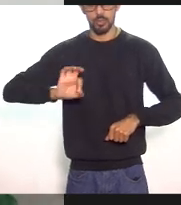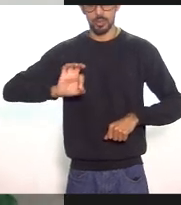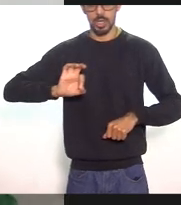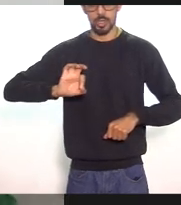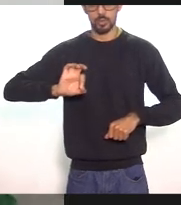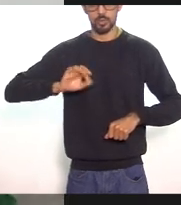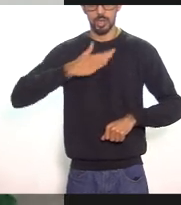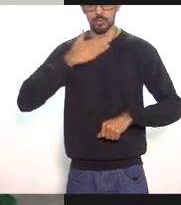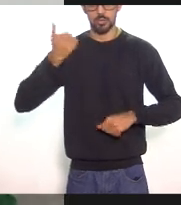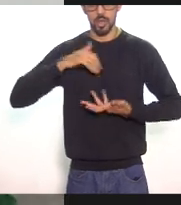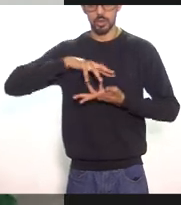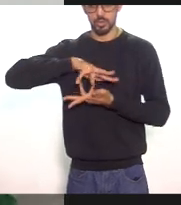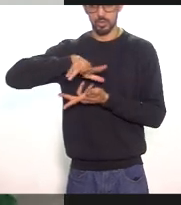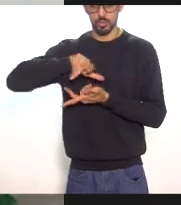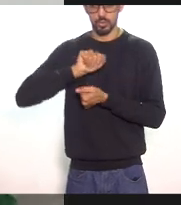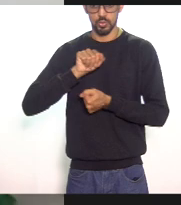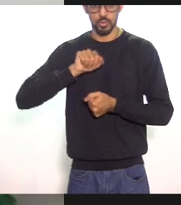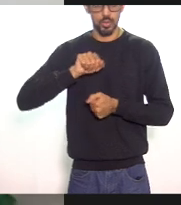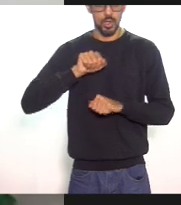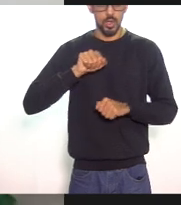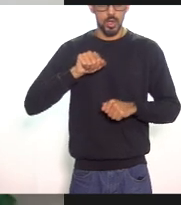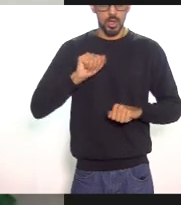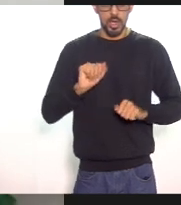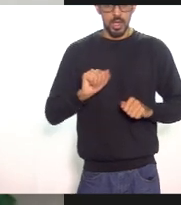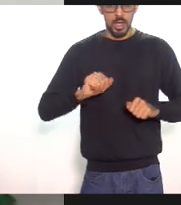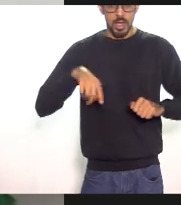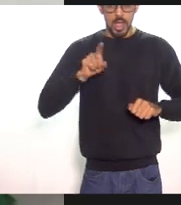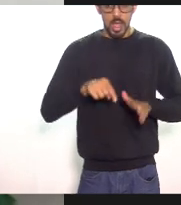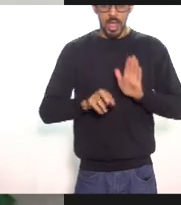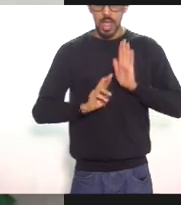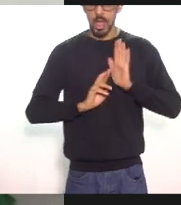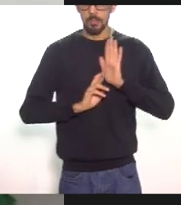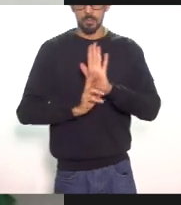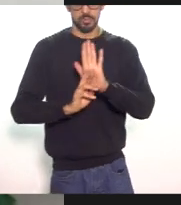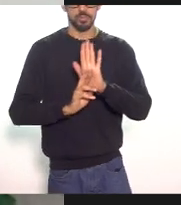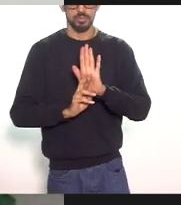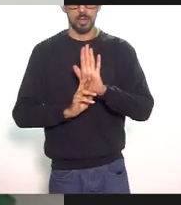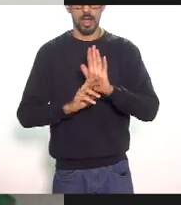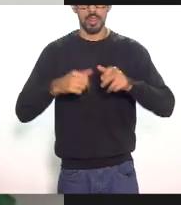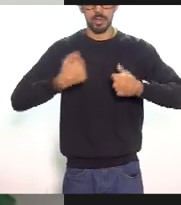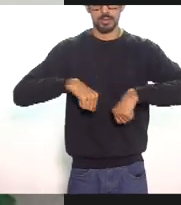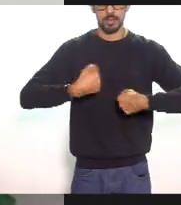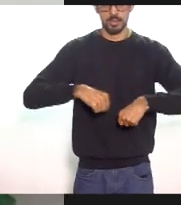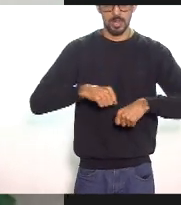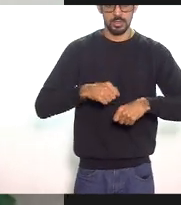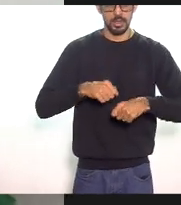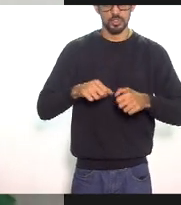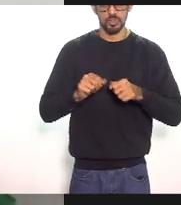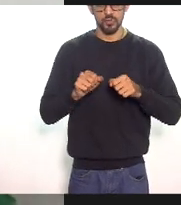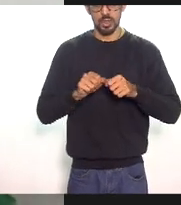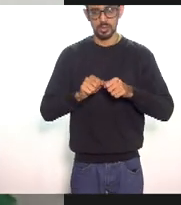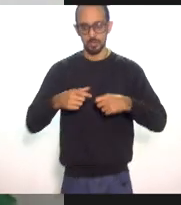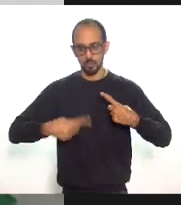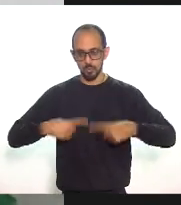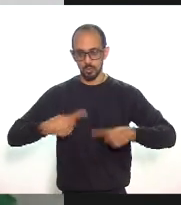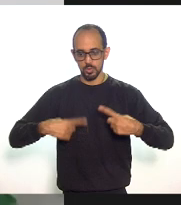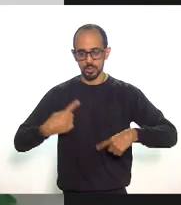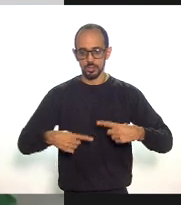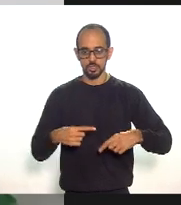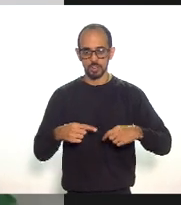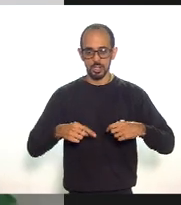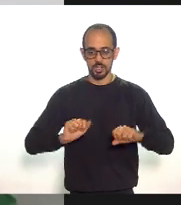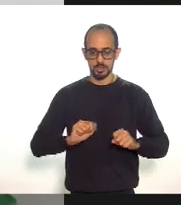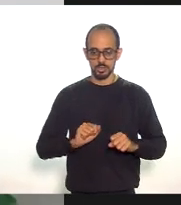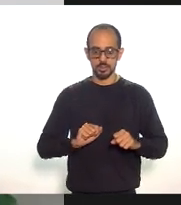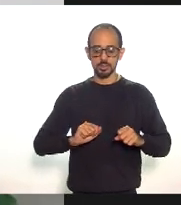mundial. Isso representa a nossa necessidade de construirmos políticas públicas a